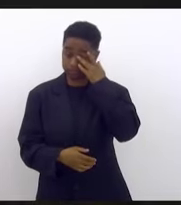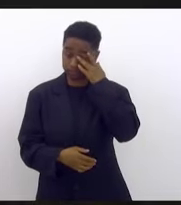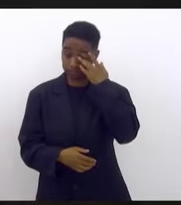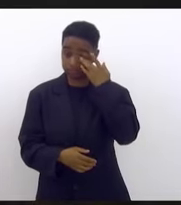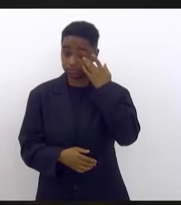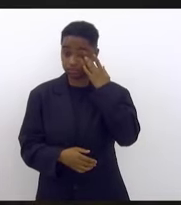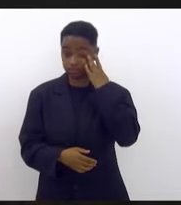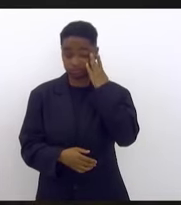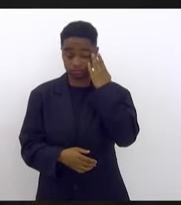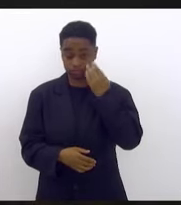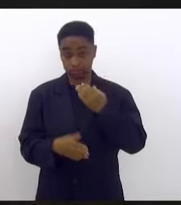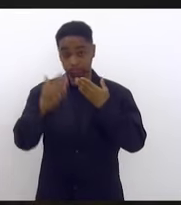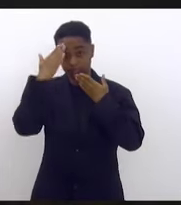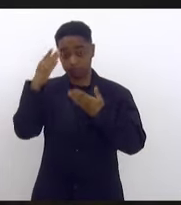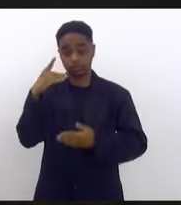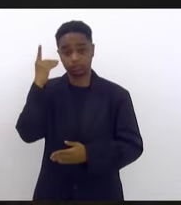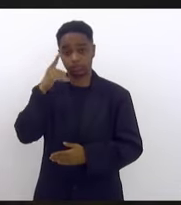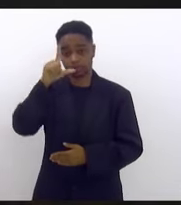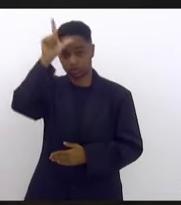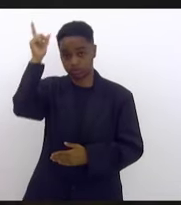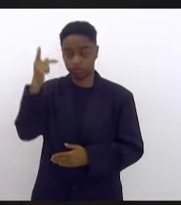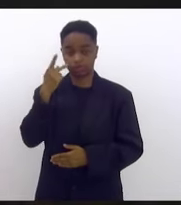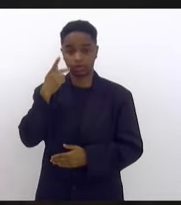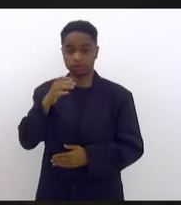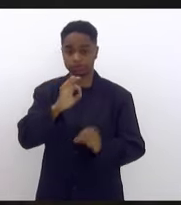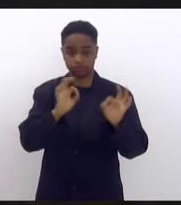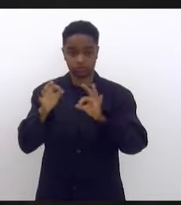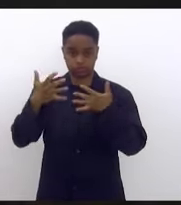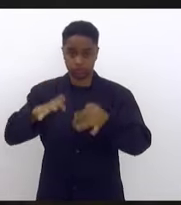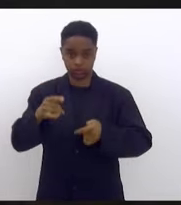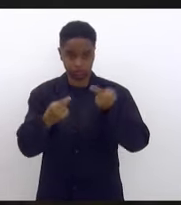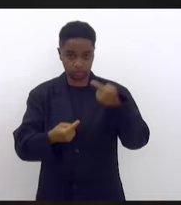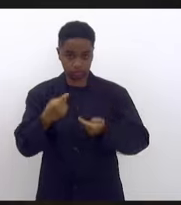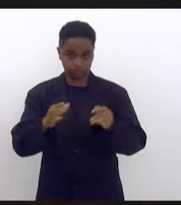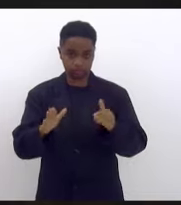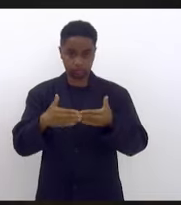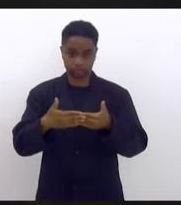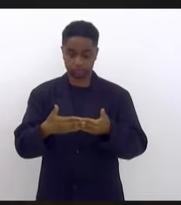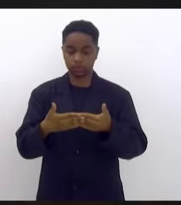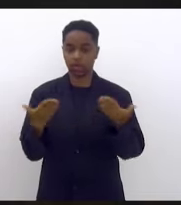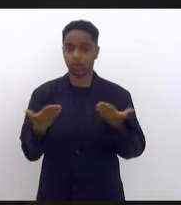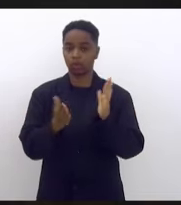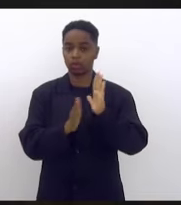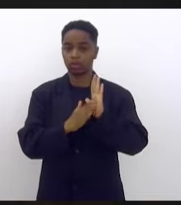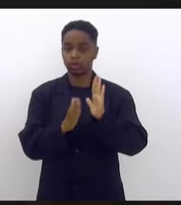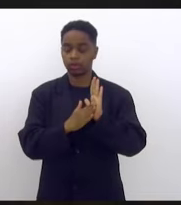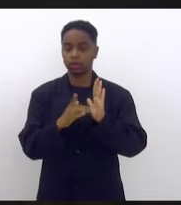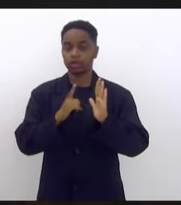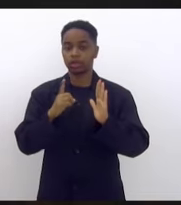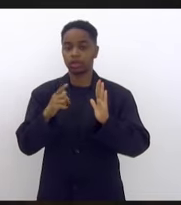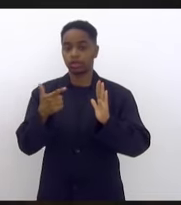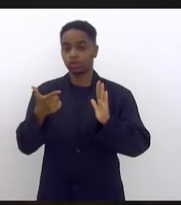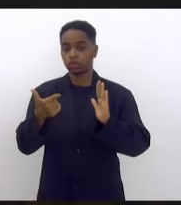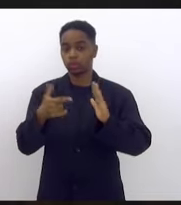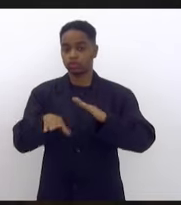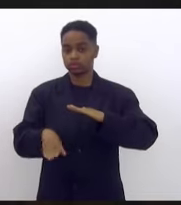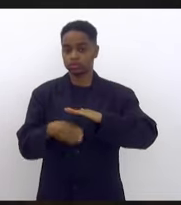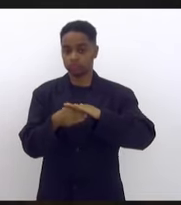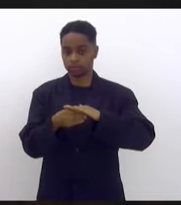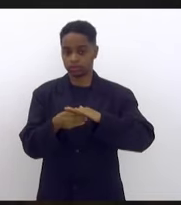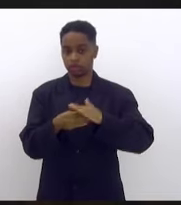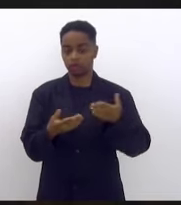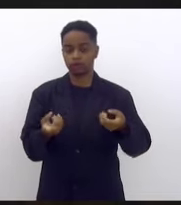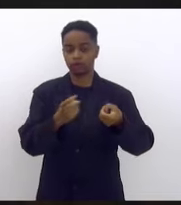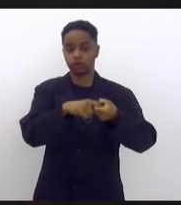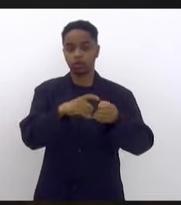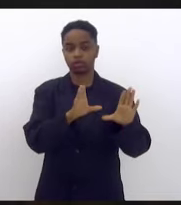Obrigado, deputado Luiz Paulo. Não havendo mais quem queira discutir, encerrada a discussão, a presente proposta recebeu 12 emendas e